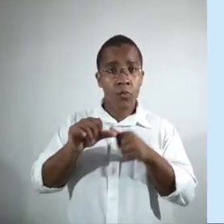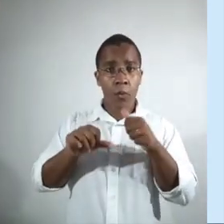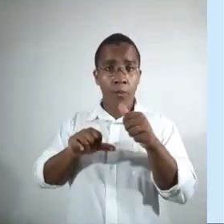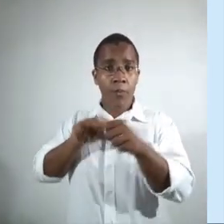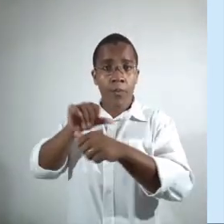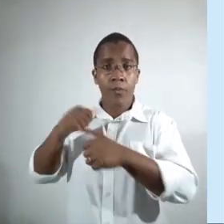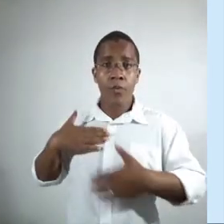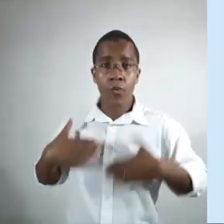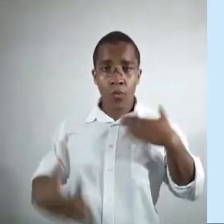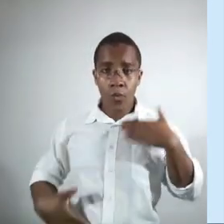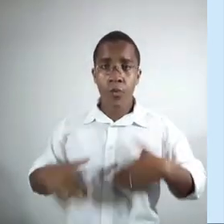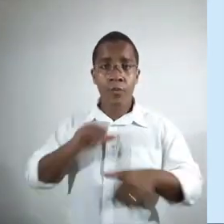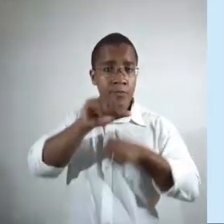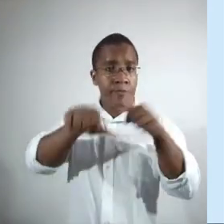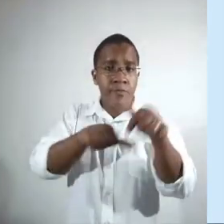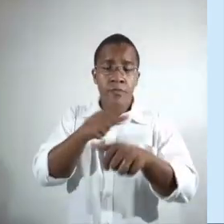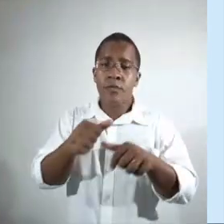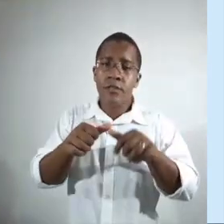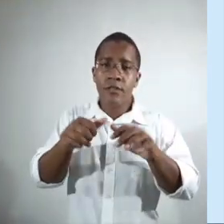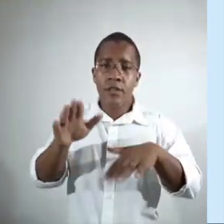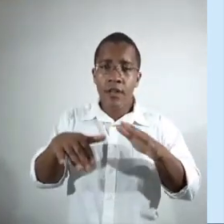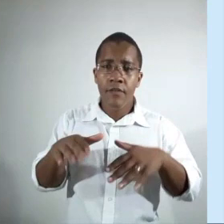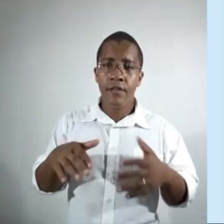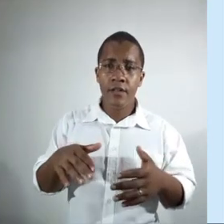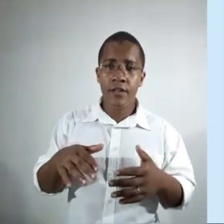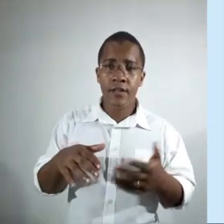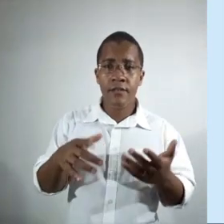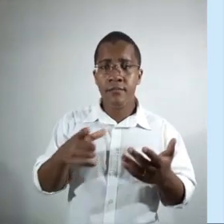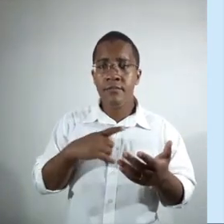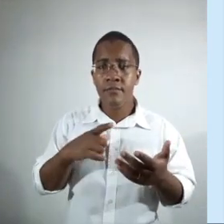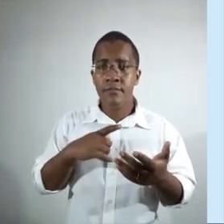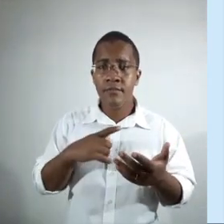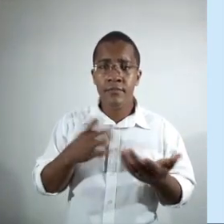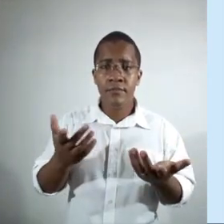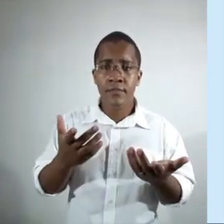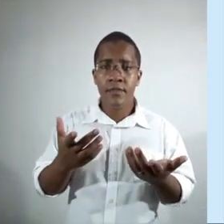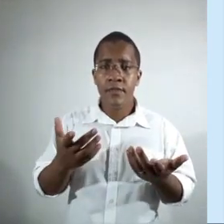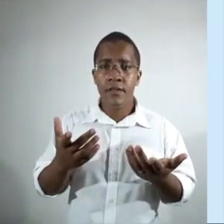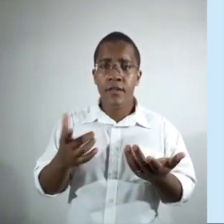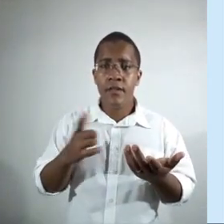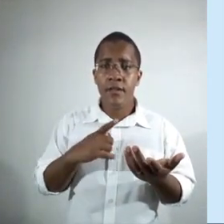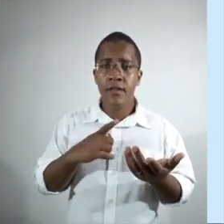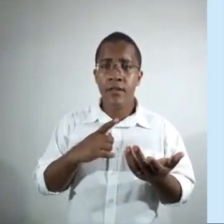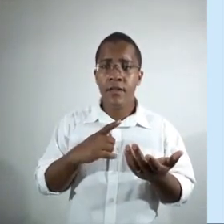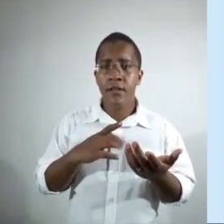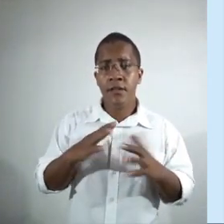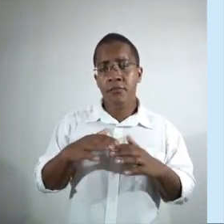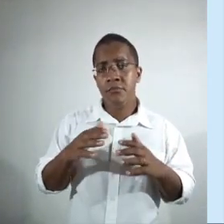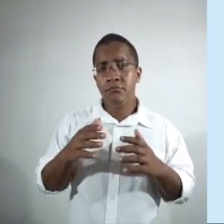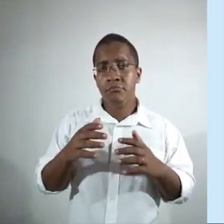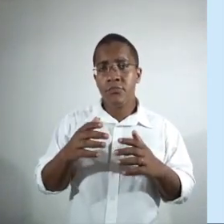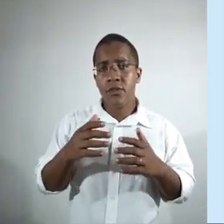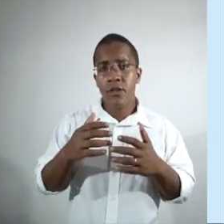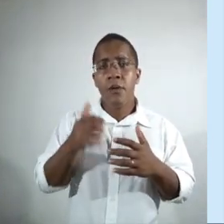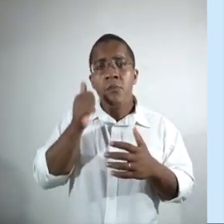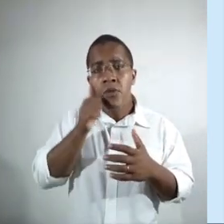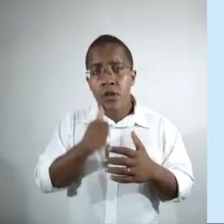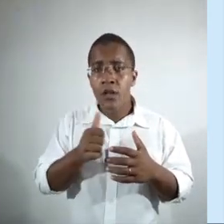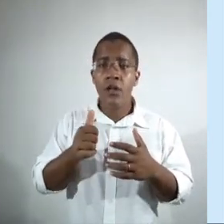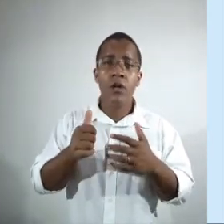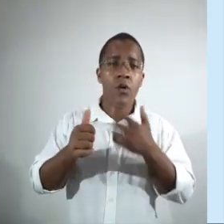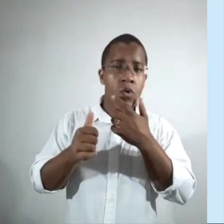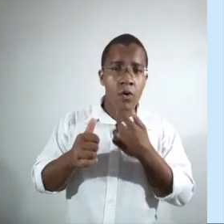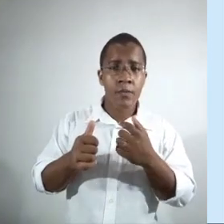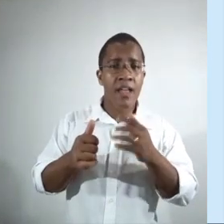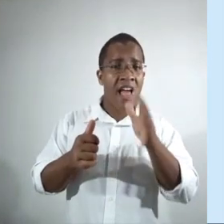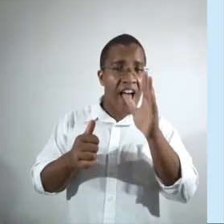no nosso organismo. Vão ser fabricados, por exemplo, nas gônadas, que estão presentes nos órgãos sexuais, tanto da